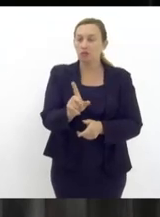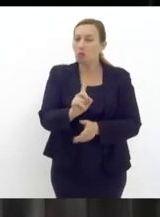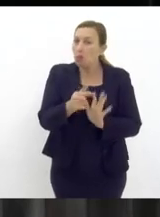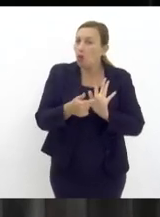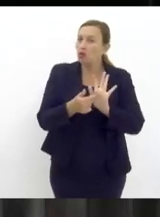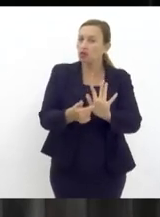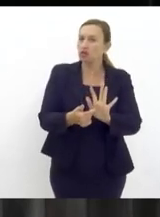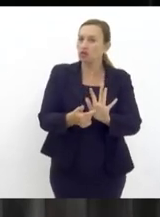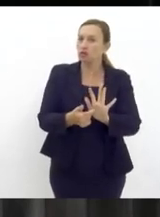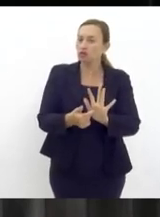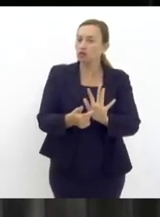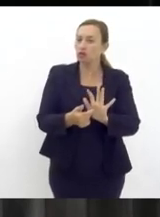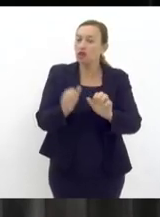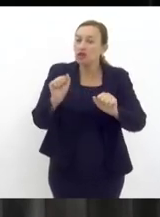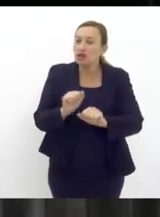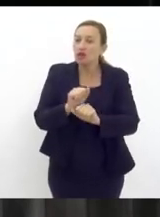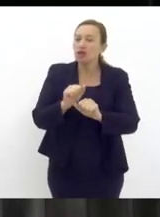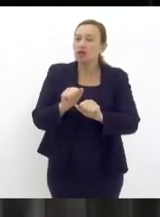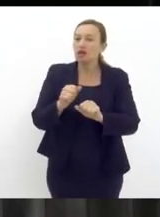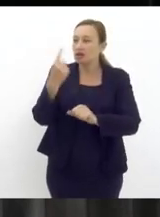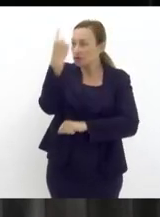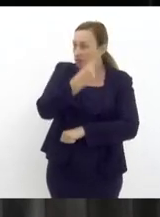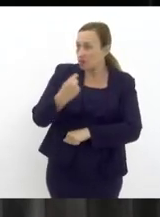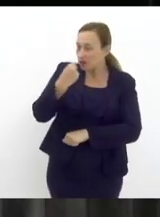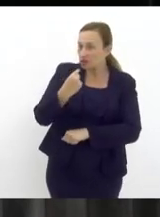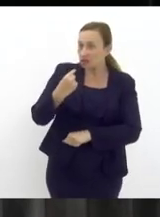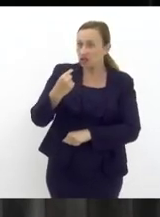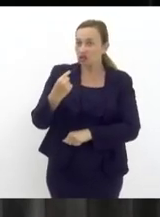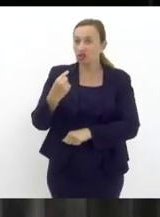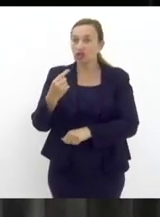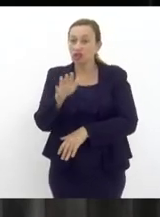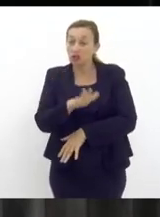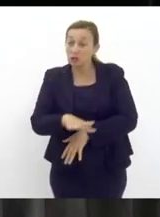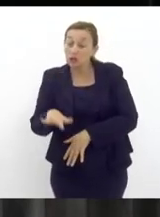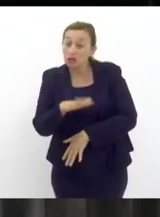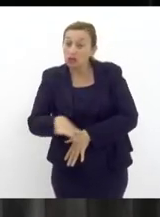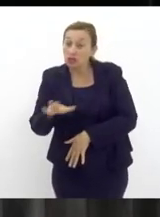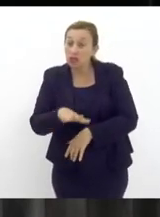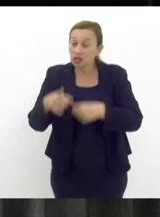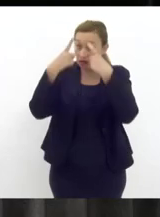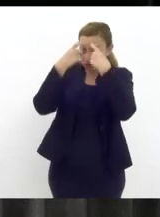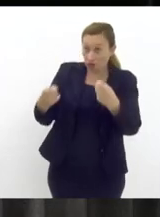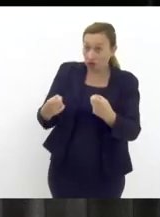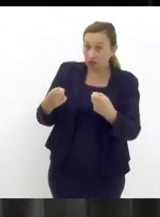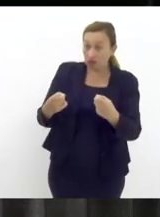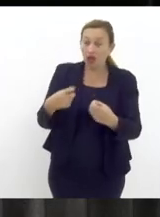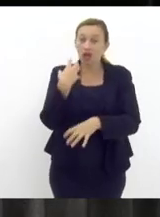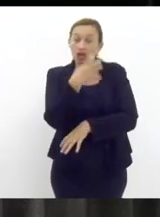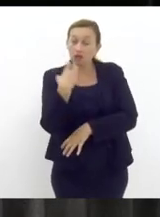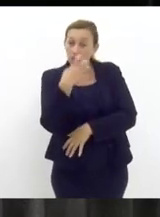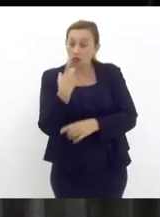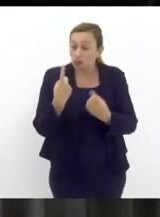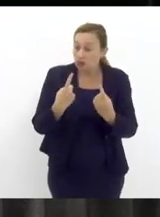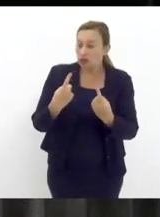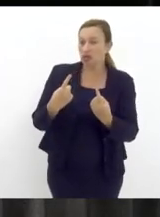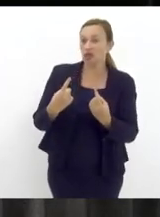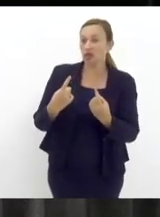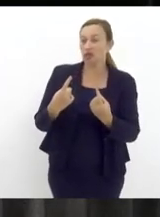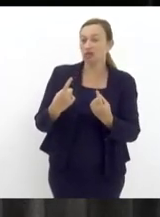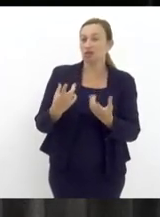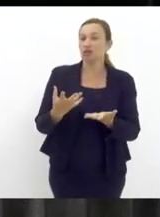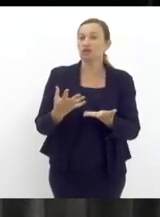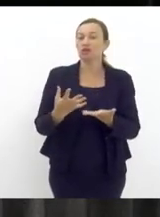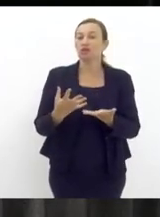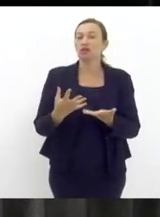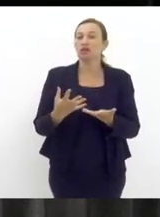só imagens de crianças agredidas como ameaças e músicas enaltecendo ataques da escola então além